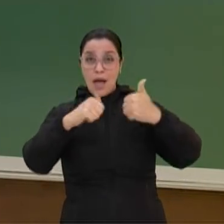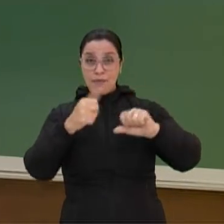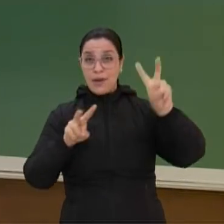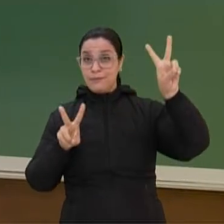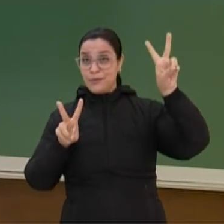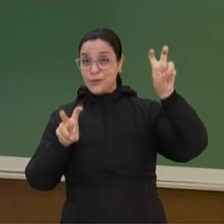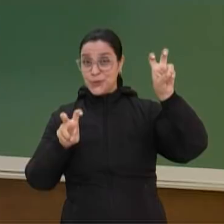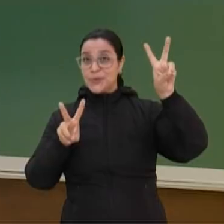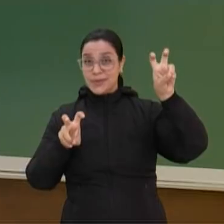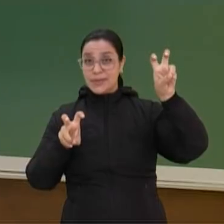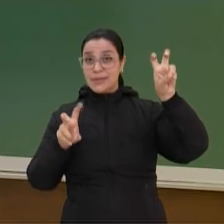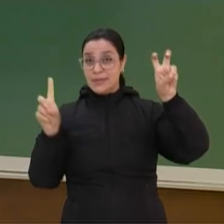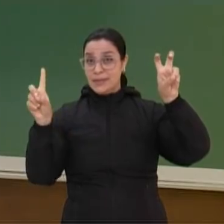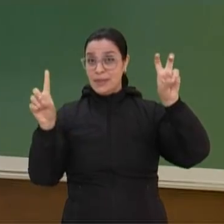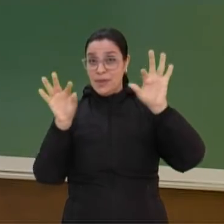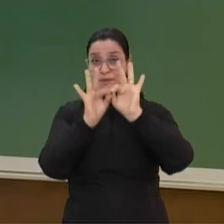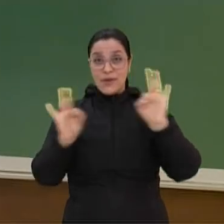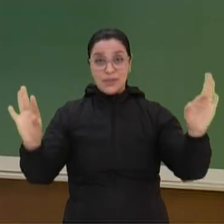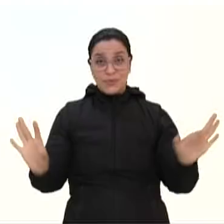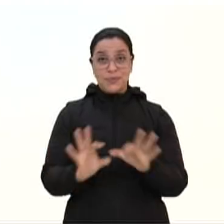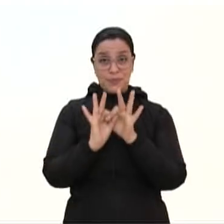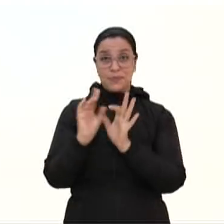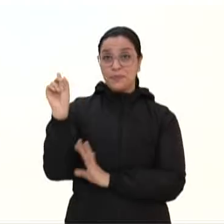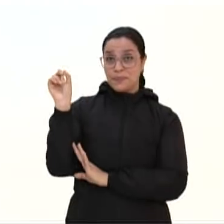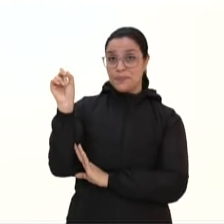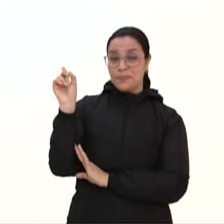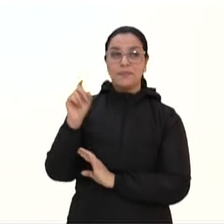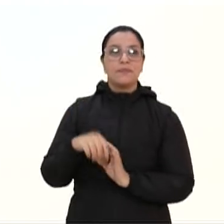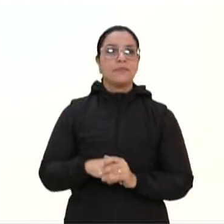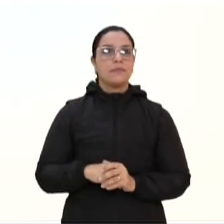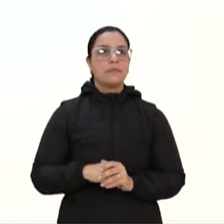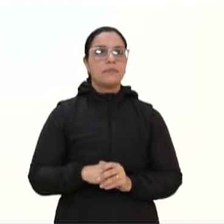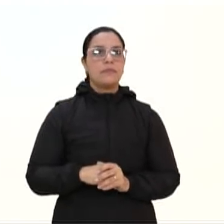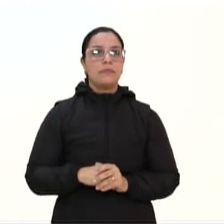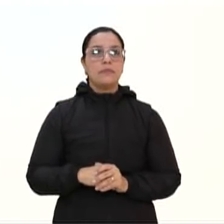vergonha. Bem quase no final do texto, ok?